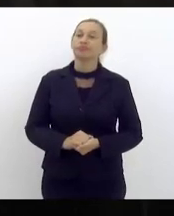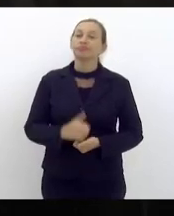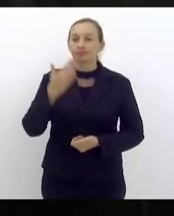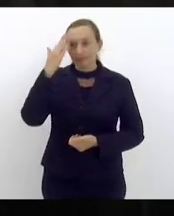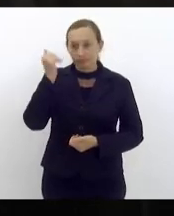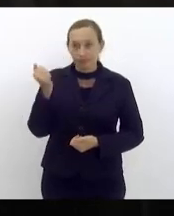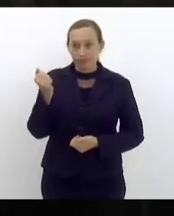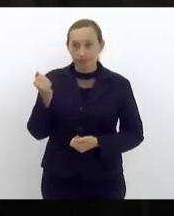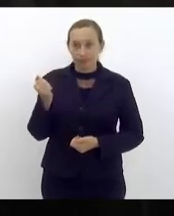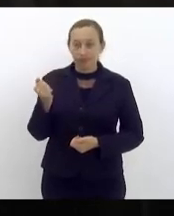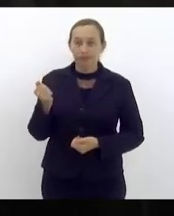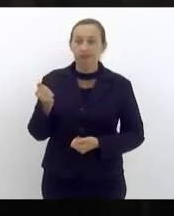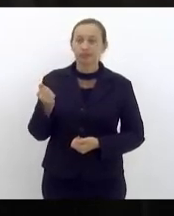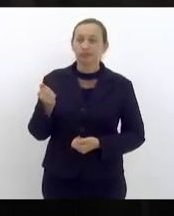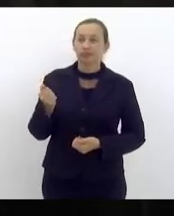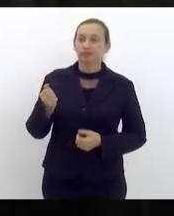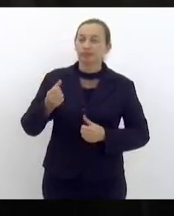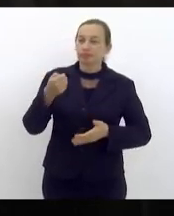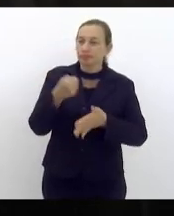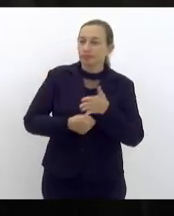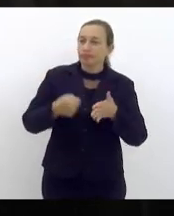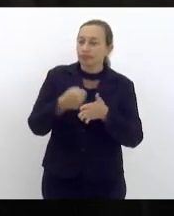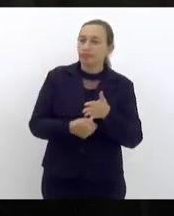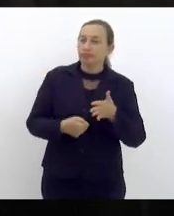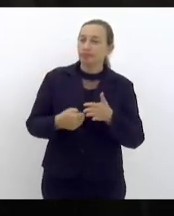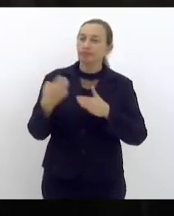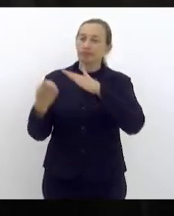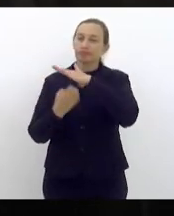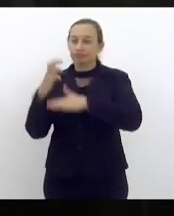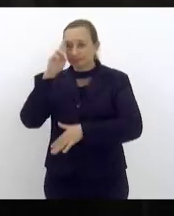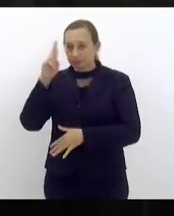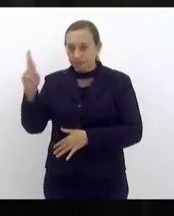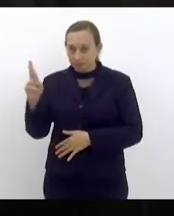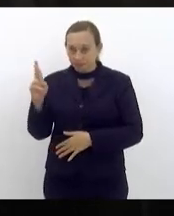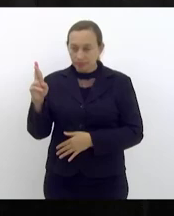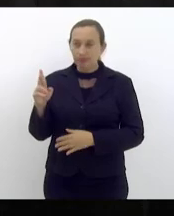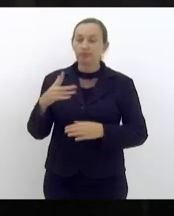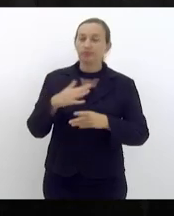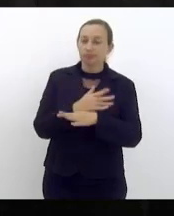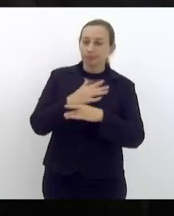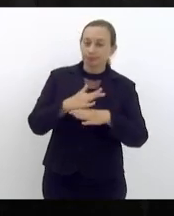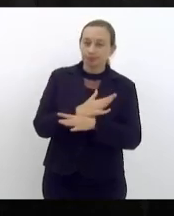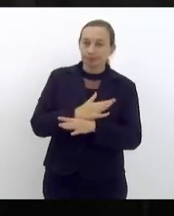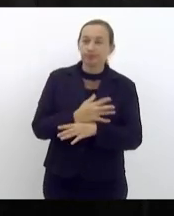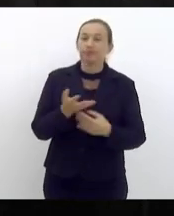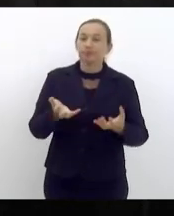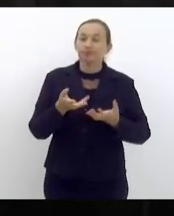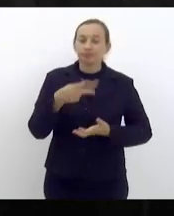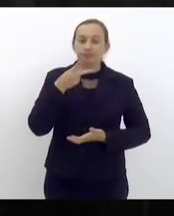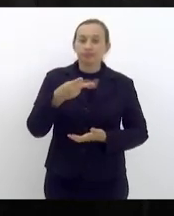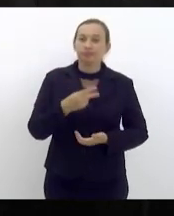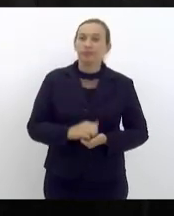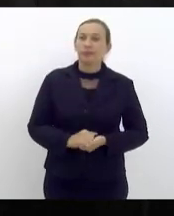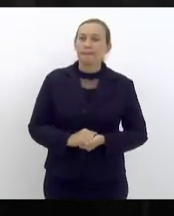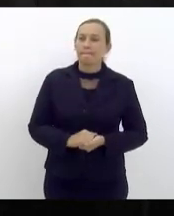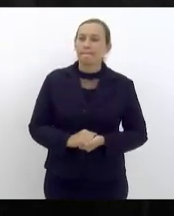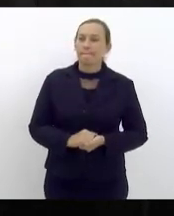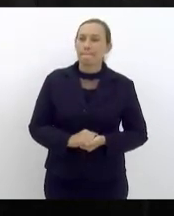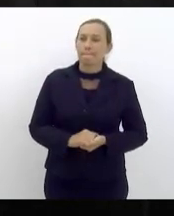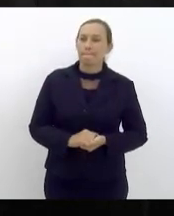eu sei que você se alistamento é muito combativo na questão das concessionárias na defesa das cidades eu quero dizer o seguinte